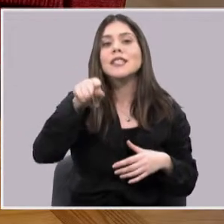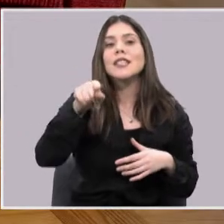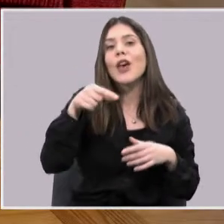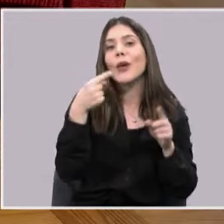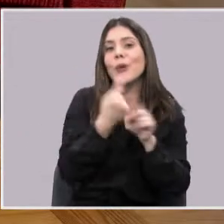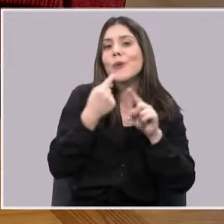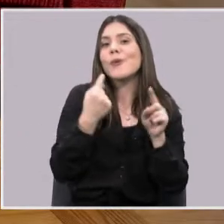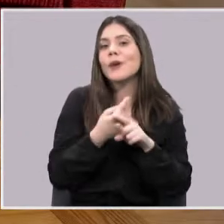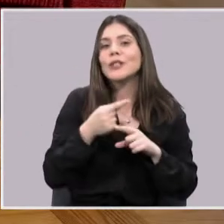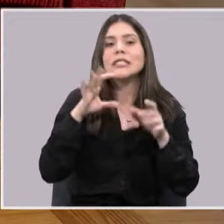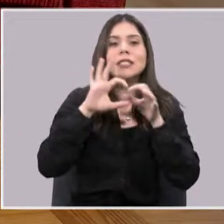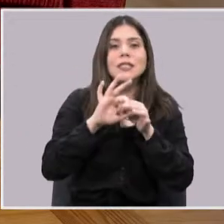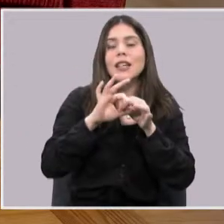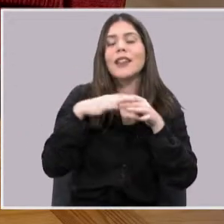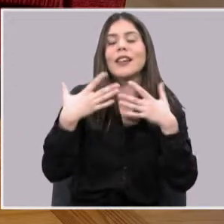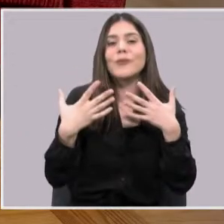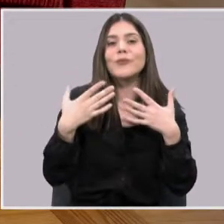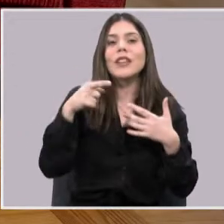também esse é um dado cientificamente